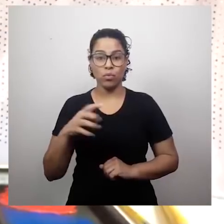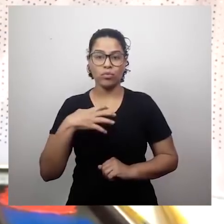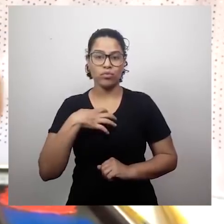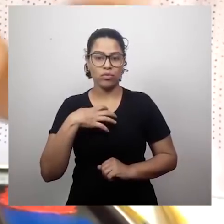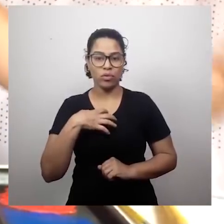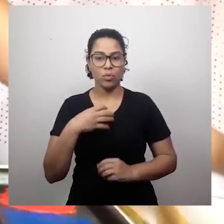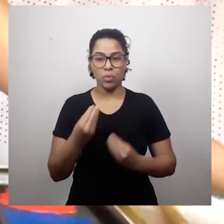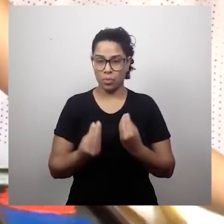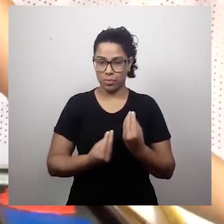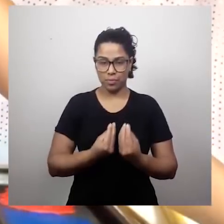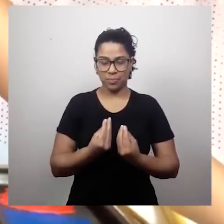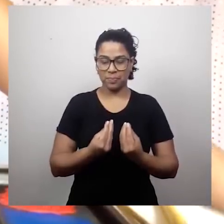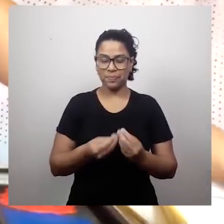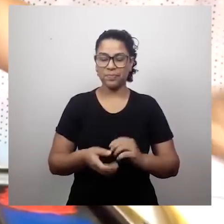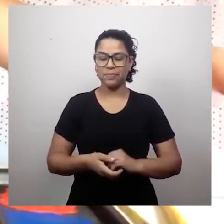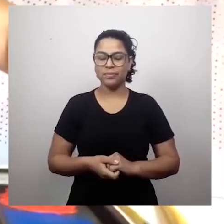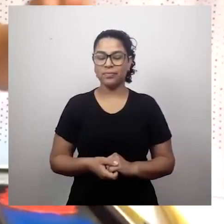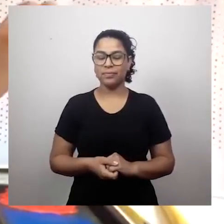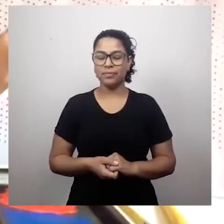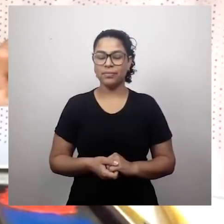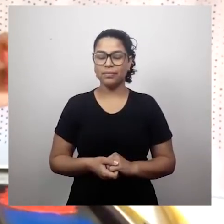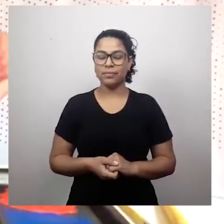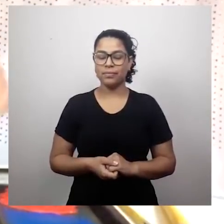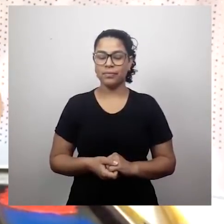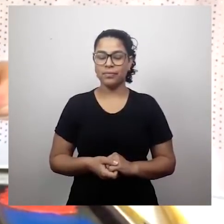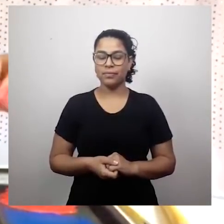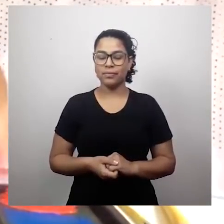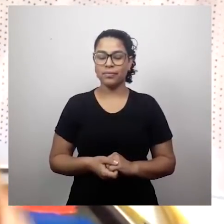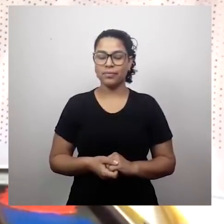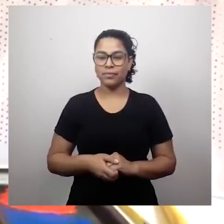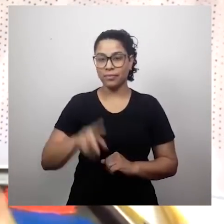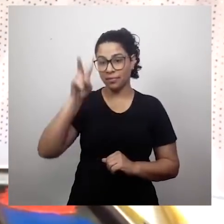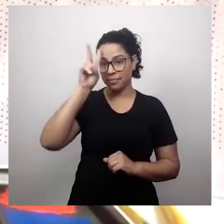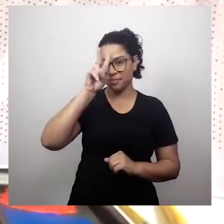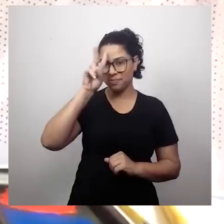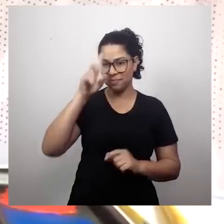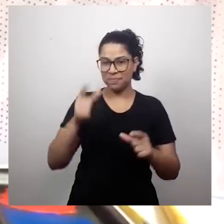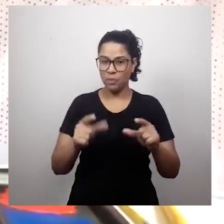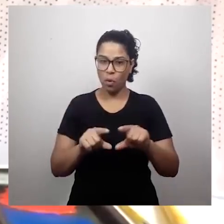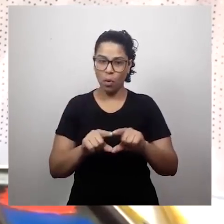Uma outra opção também será de...